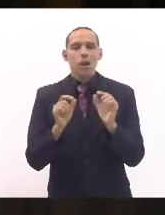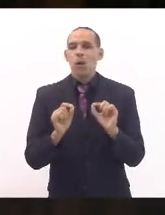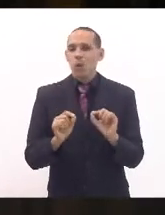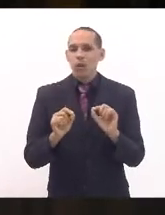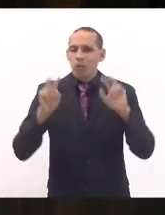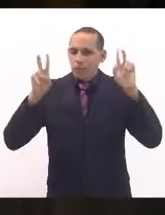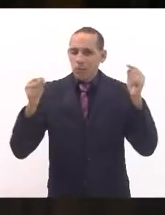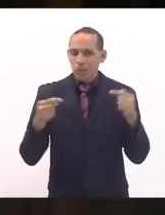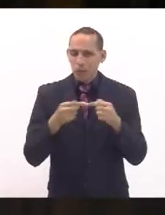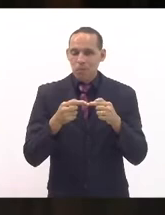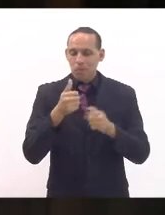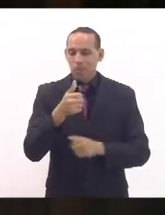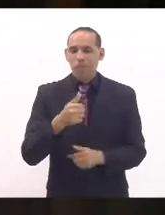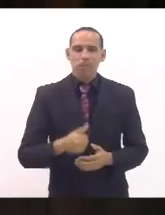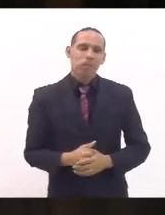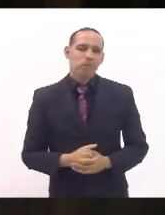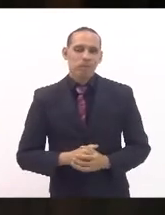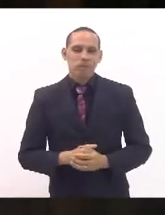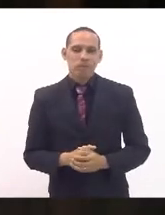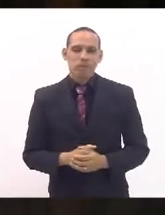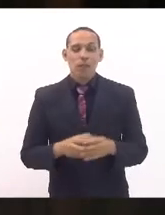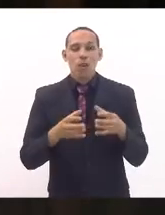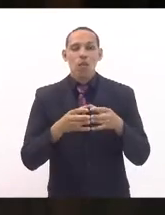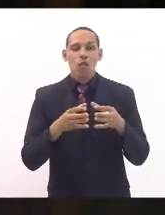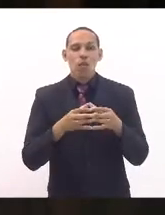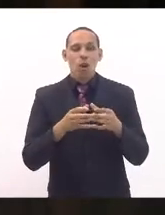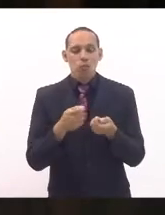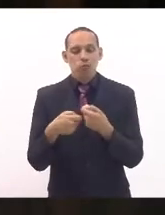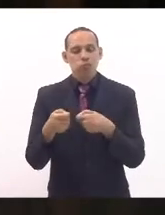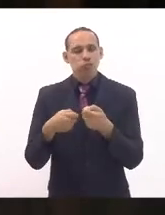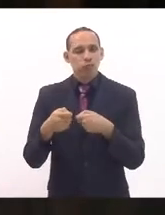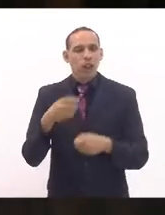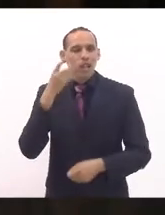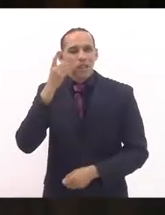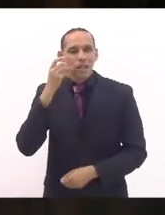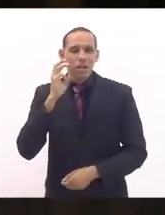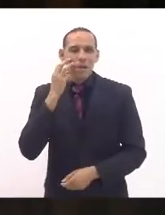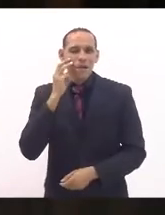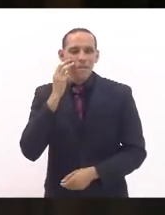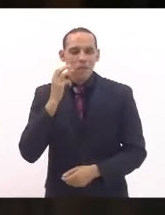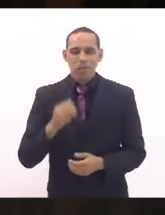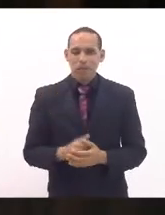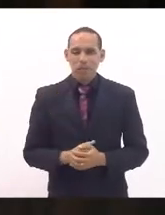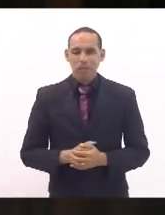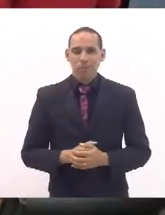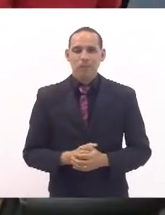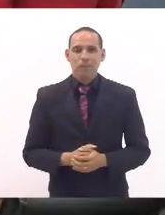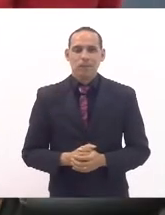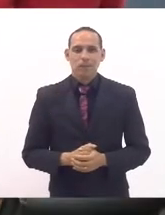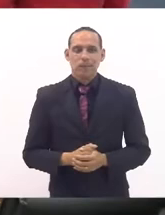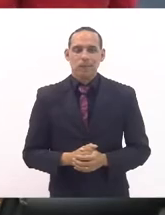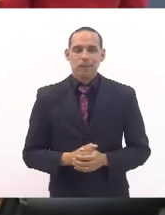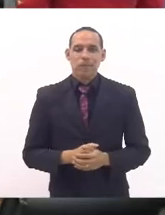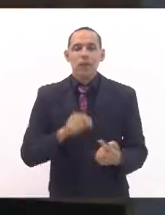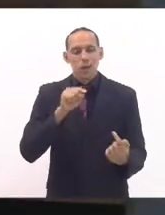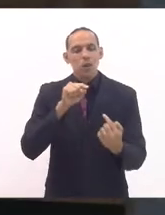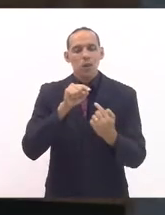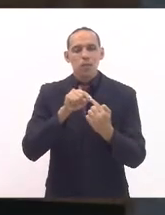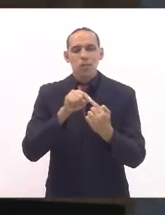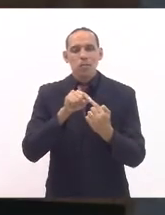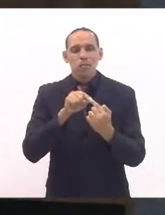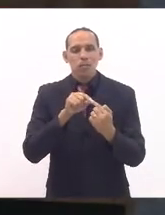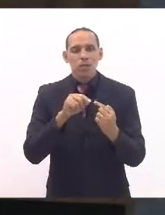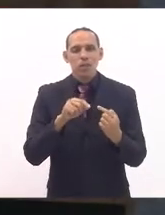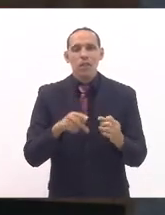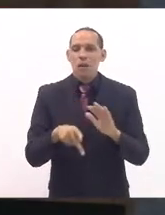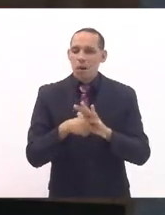nesse tema. Pela Comissão de Economia, deputado Valdec Carneiro. Favorável nos termos do